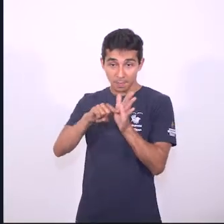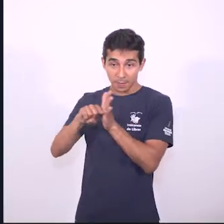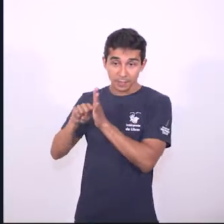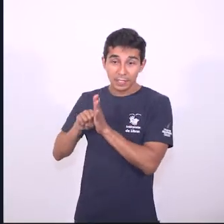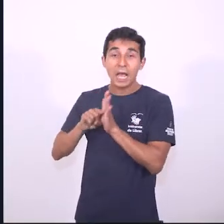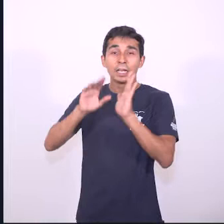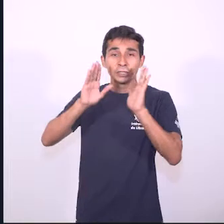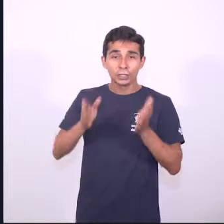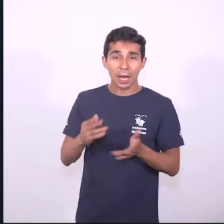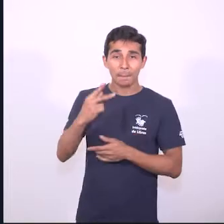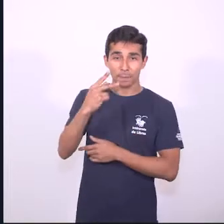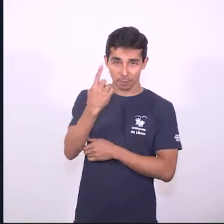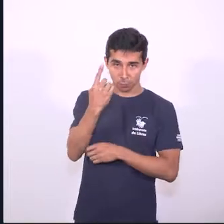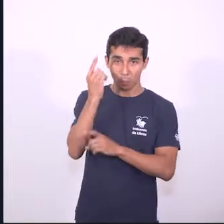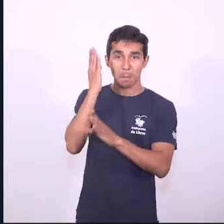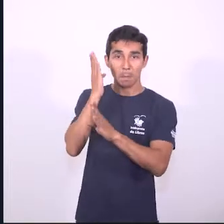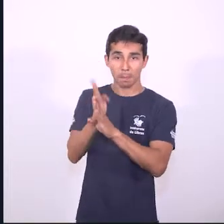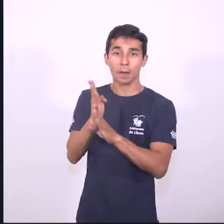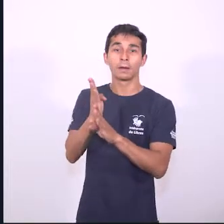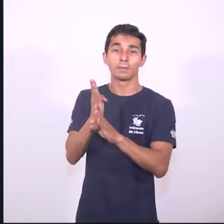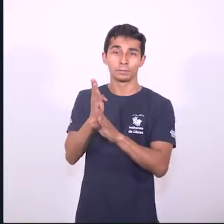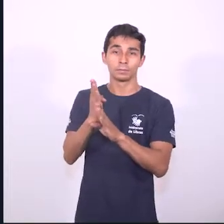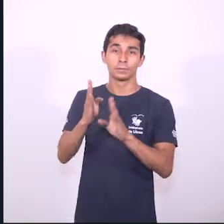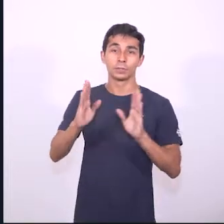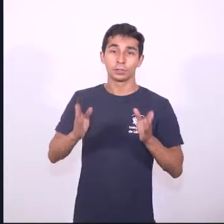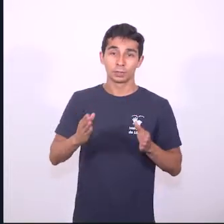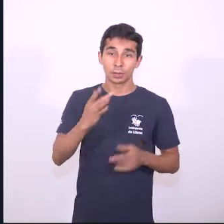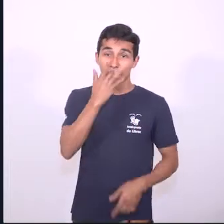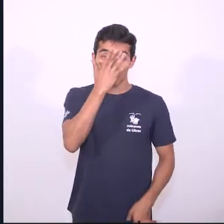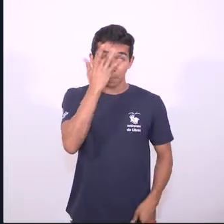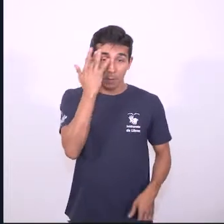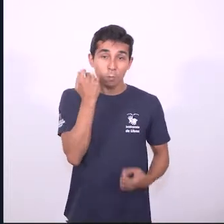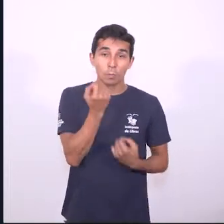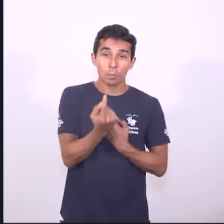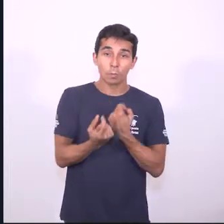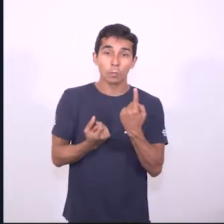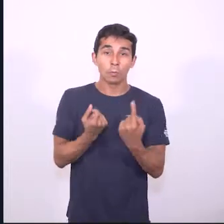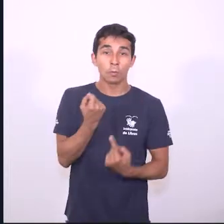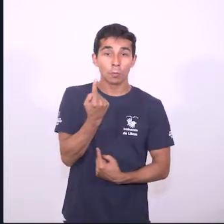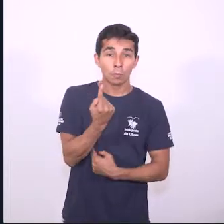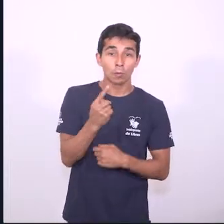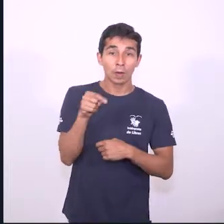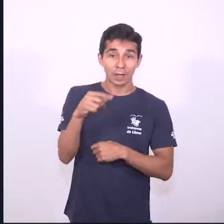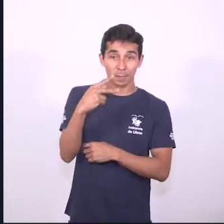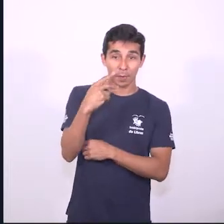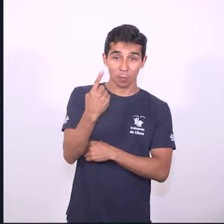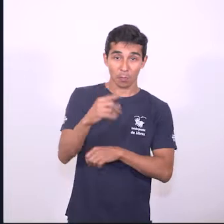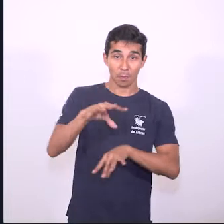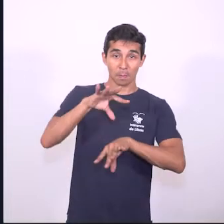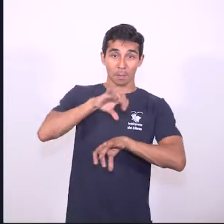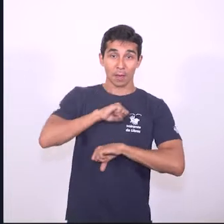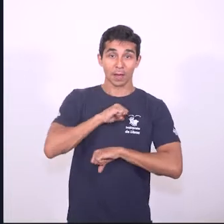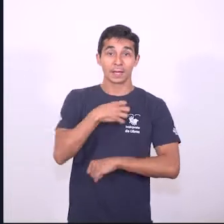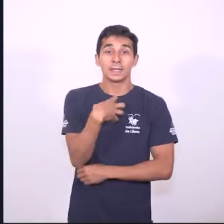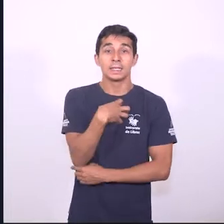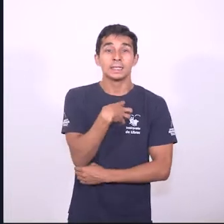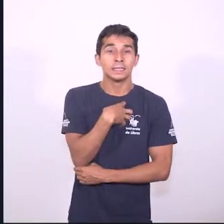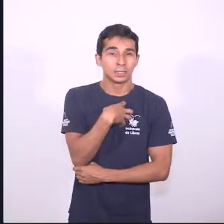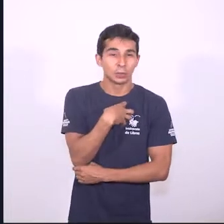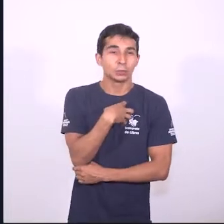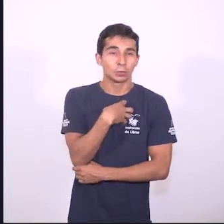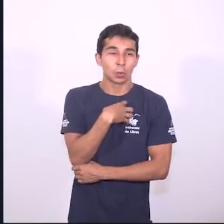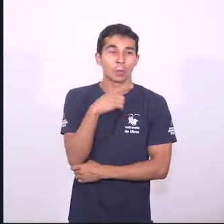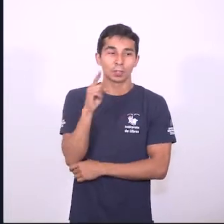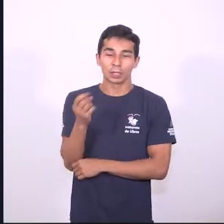variante P1 com sintomas, com pessoas com sintomas já em 22 de fevereiro,